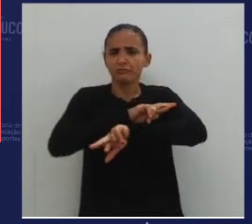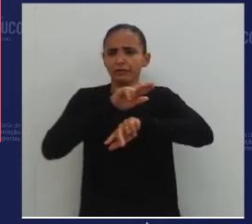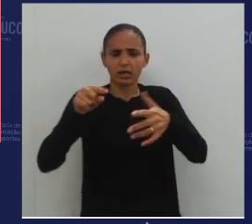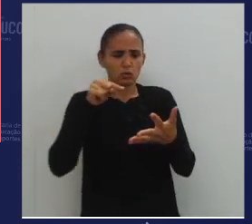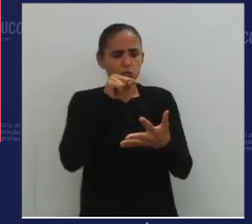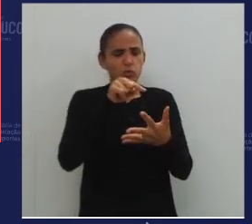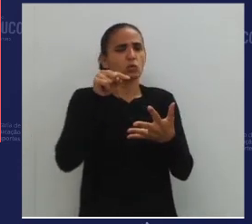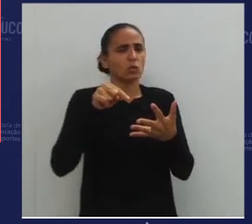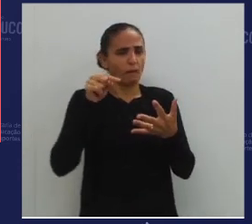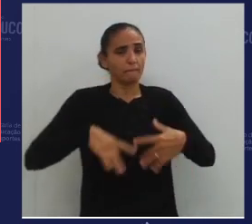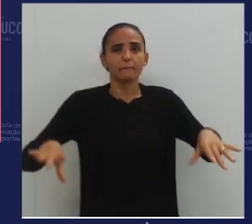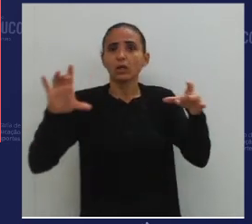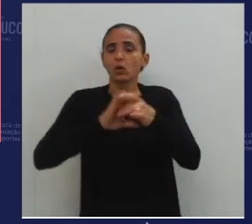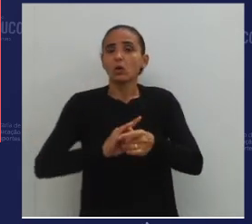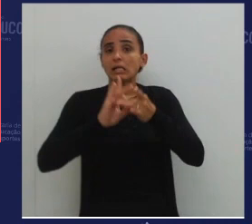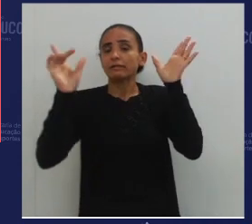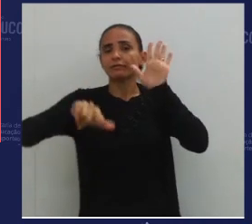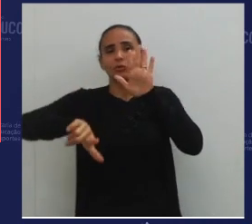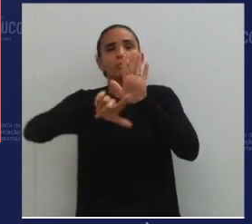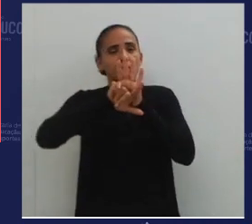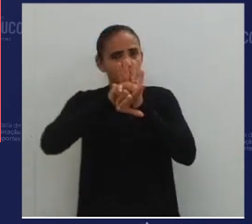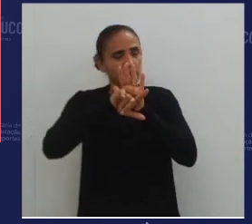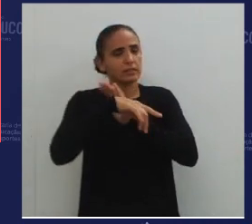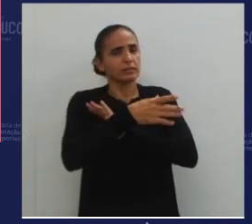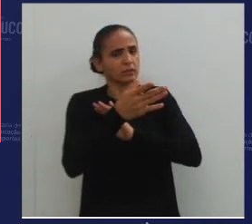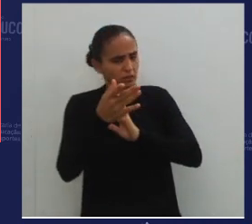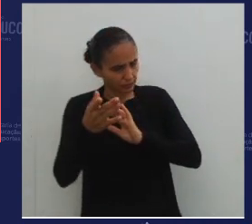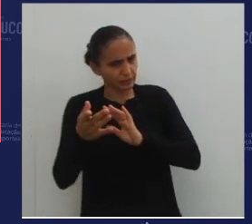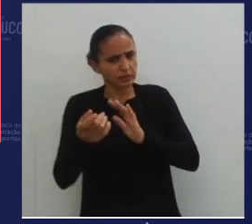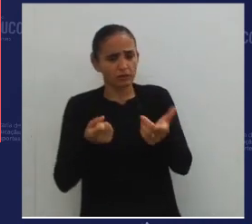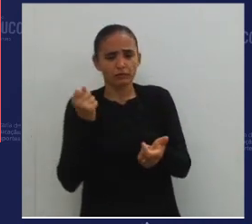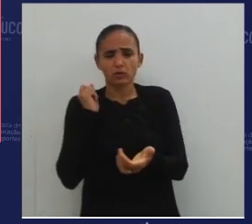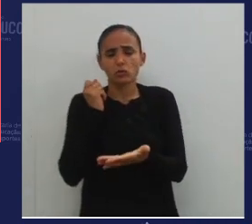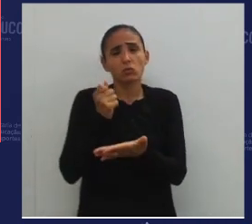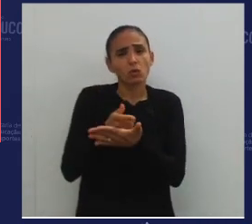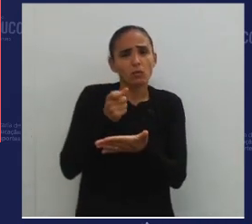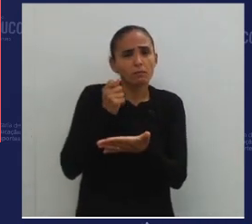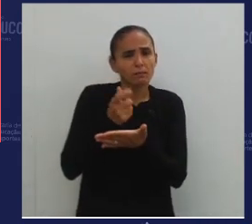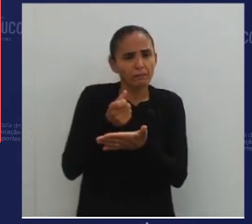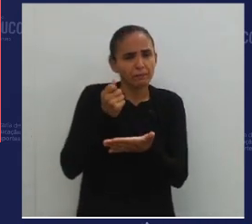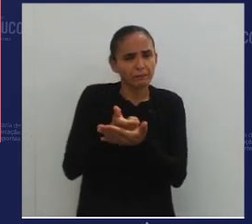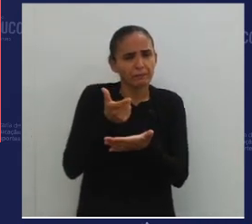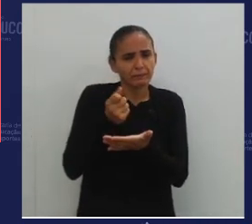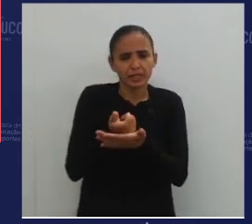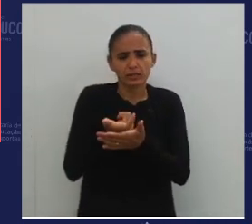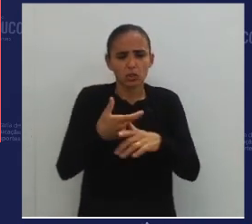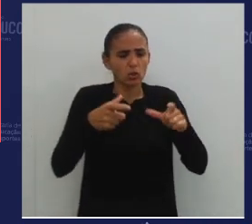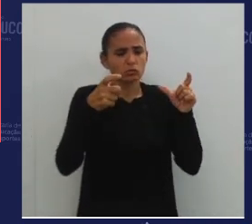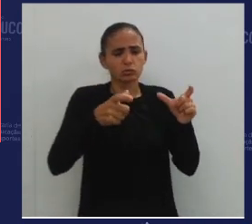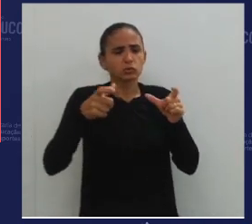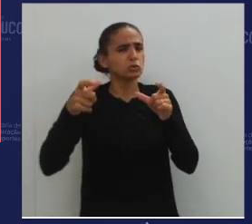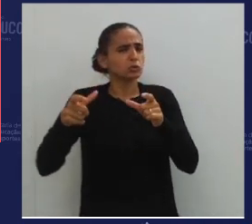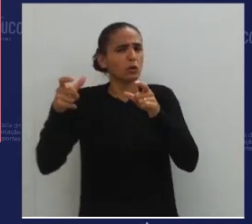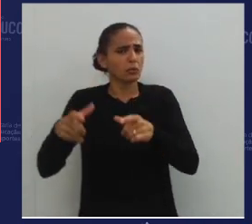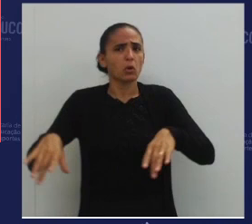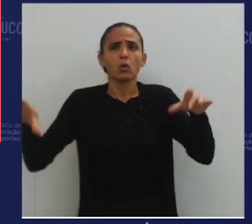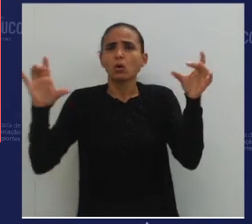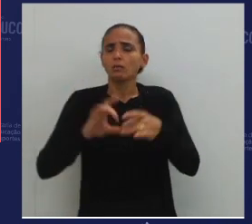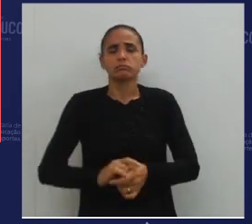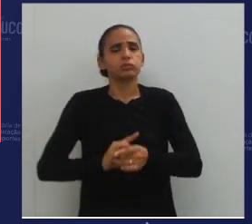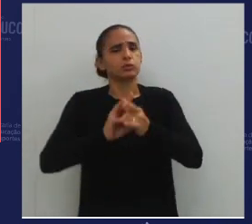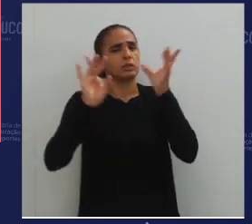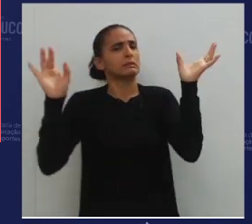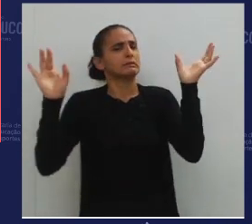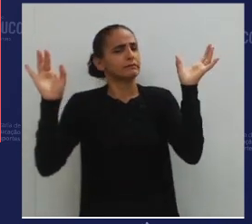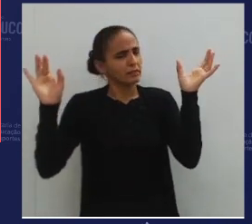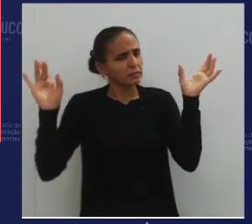São aquelas que são permitidas por leis, as quais são compradas praticamente de maneira livre, E aí